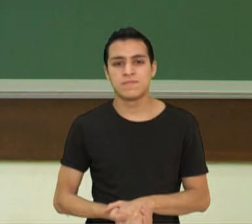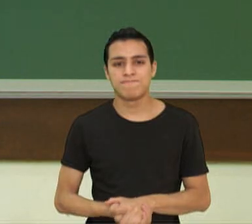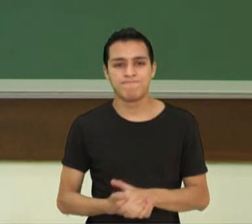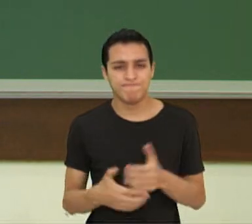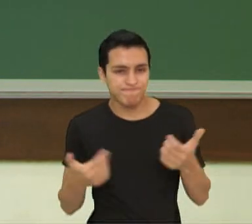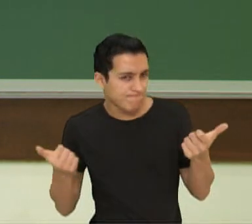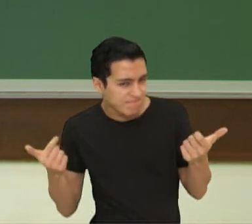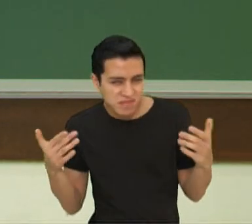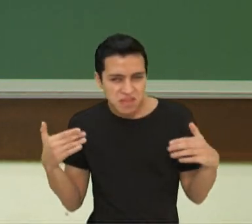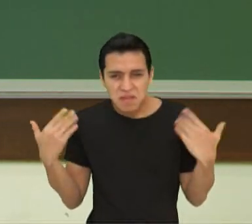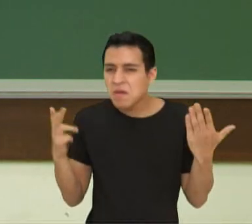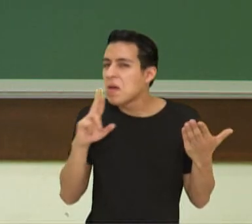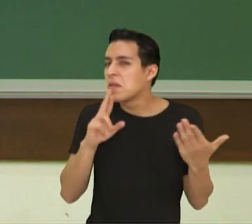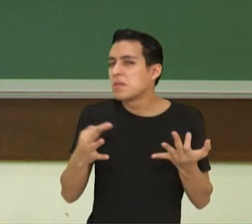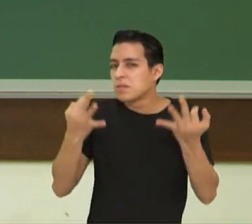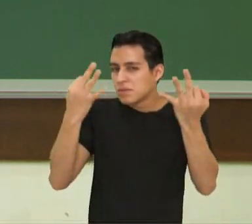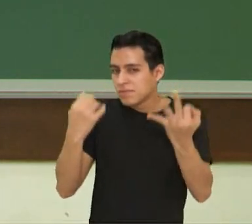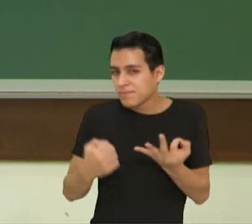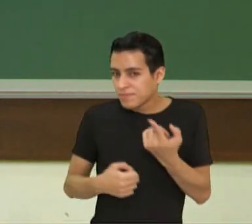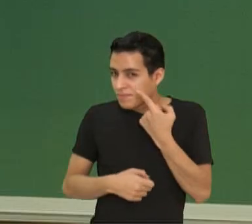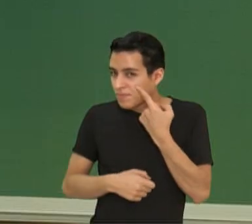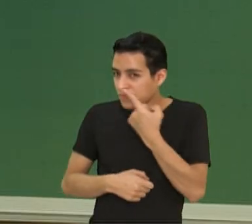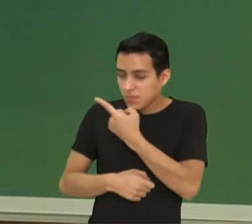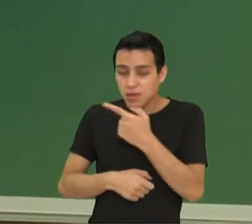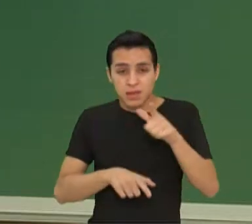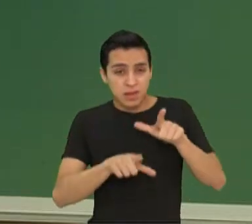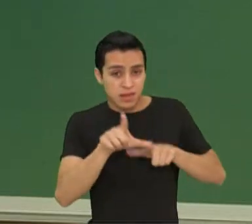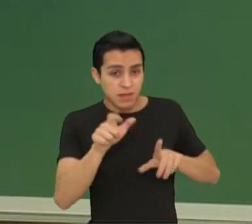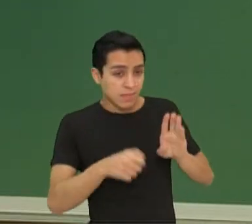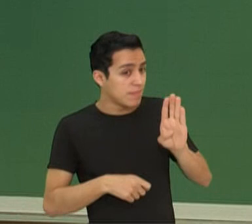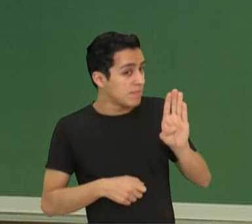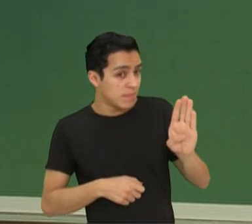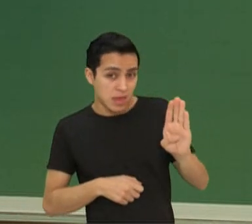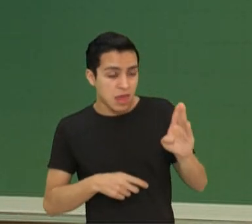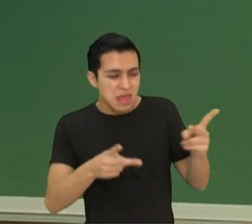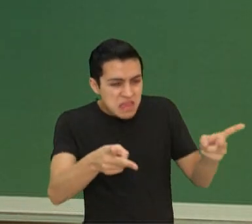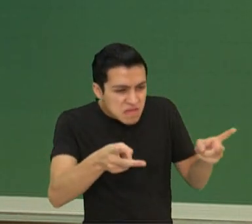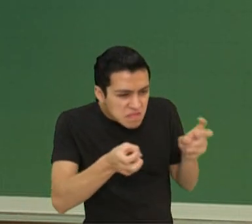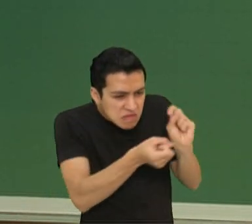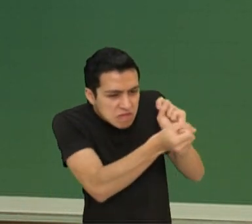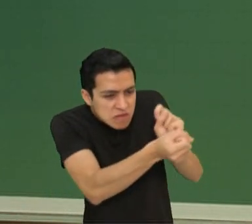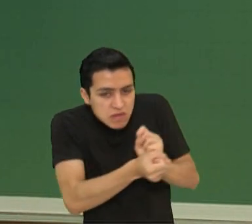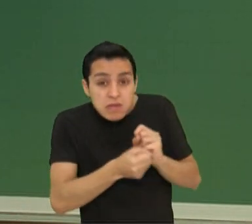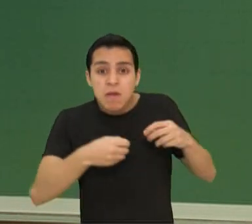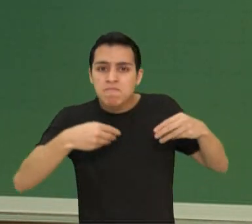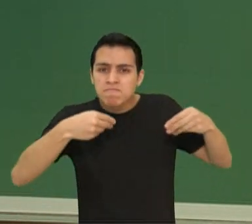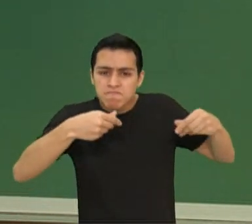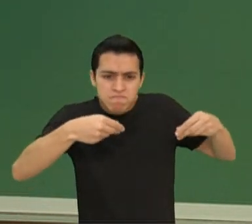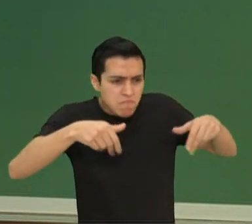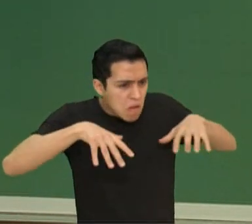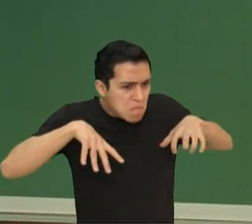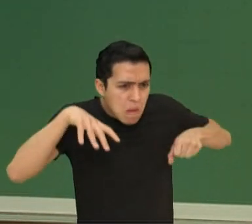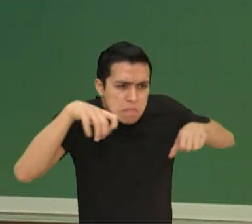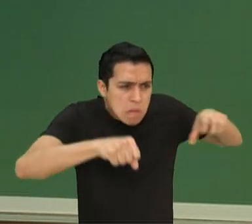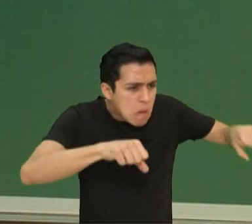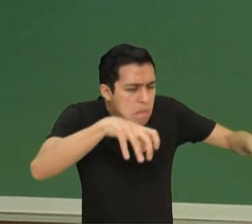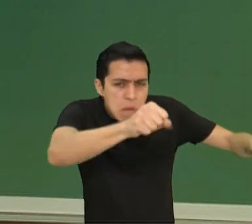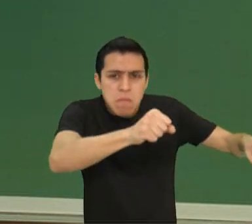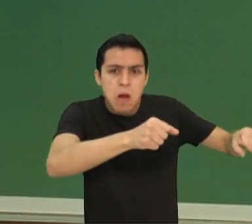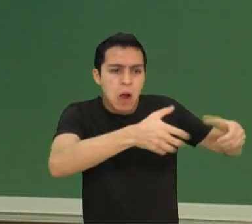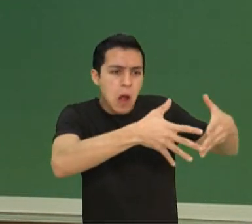E aí, qual que é a resposta certa? Letra B, exploração do trabalho escravo, grande propriedade